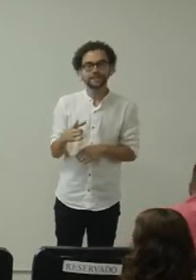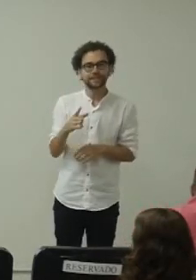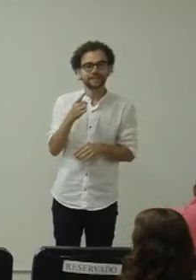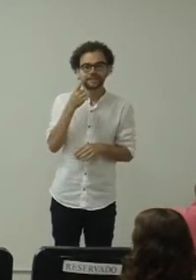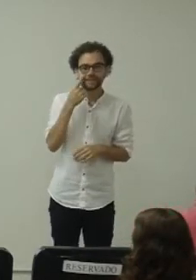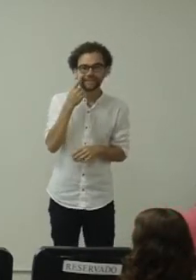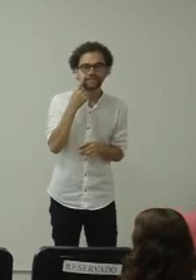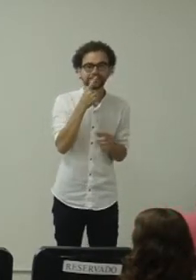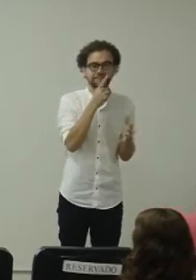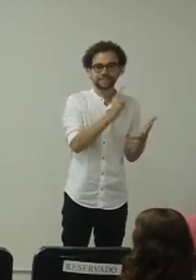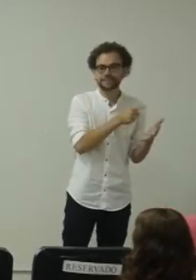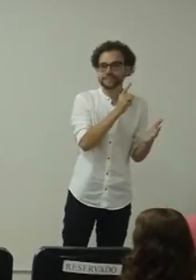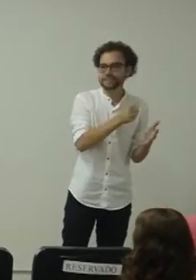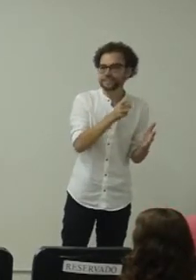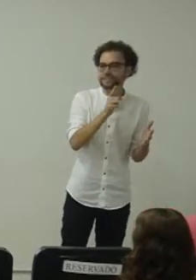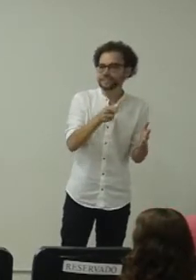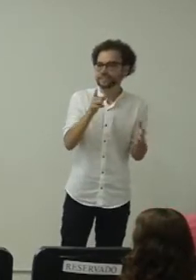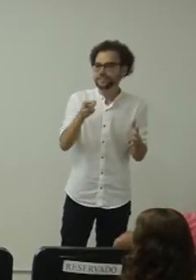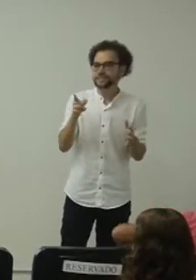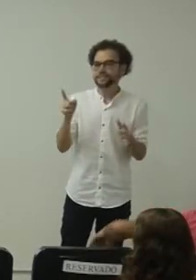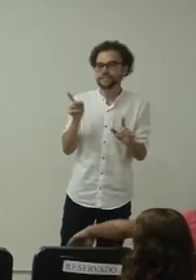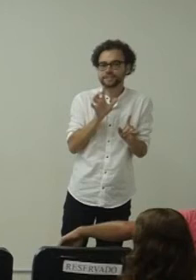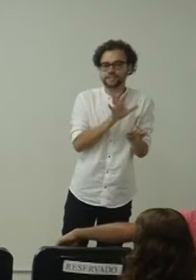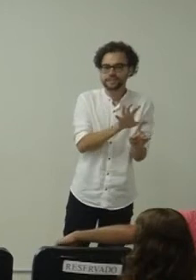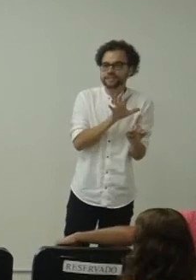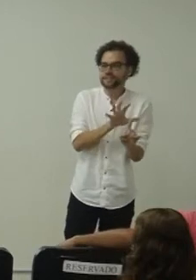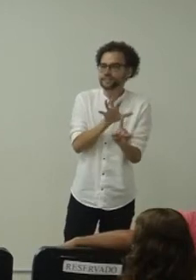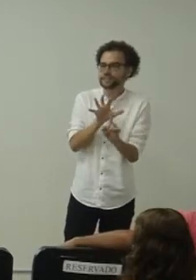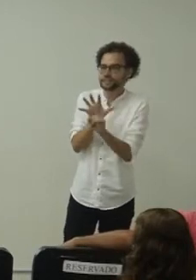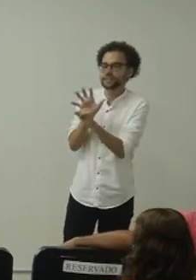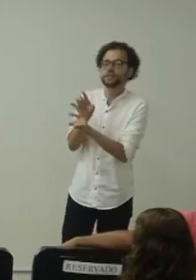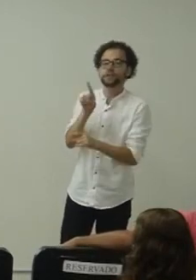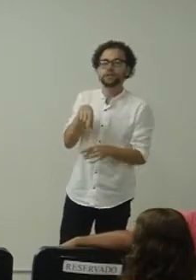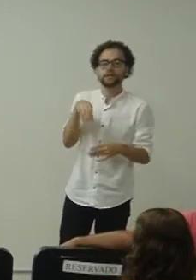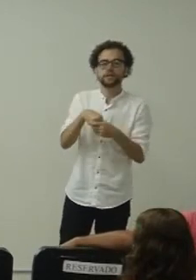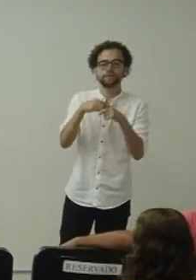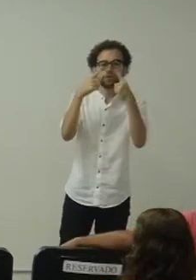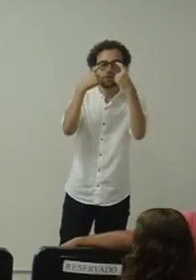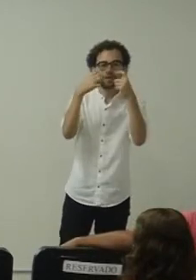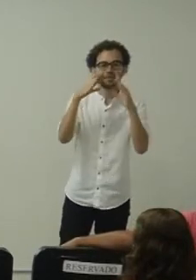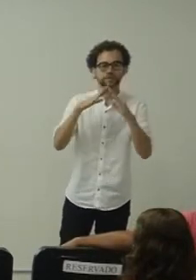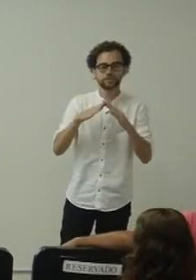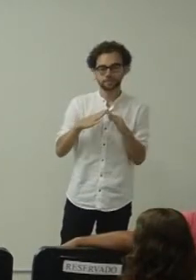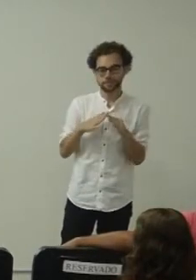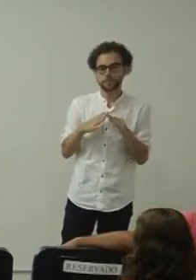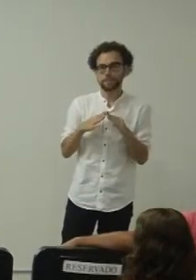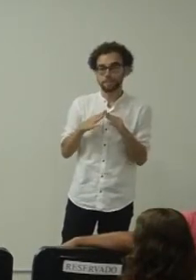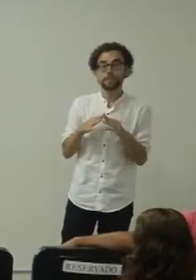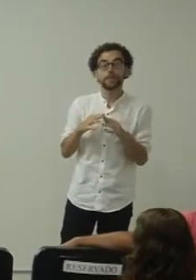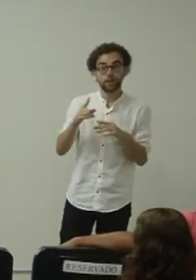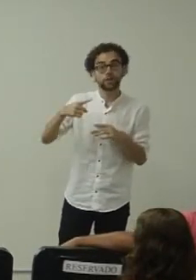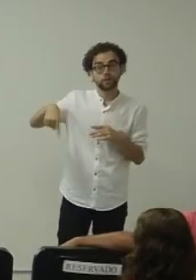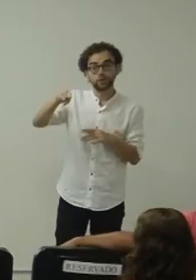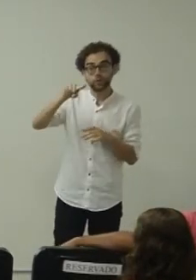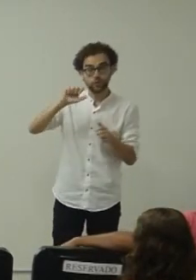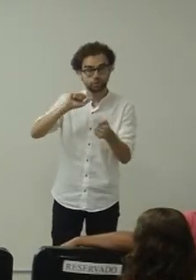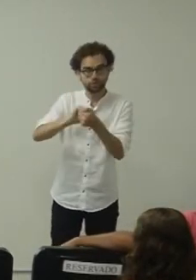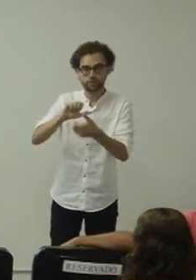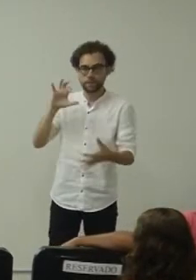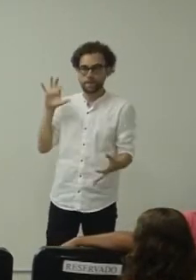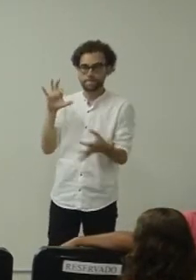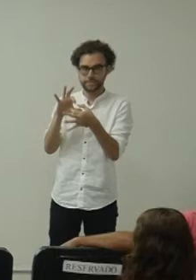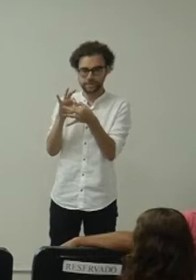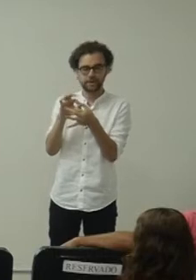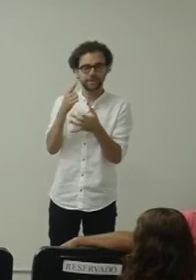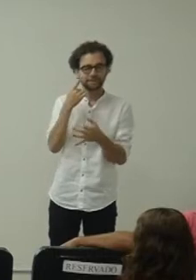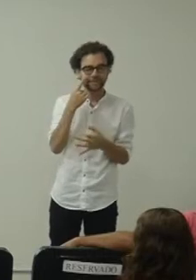estímulos que eu estou passando para essa criança, e eu já estou falando de violência doméstica. A gente vai conseguir conectar isso juntos. Mas